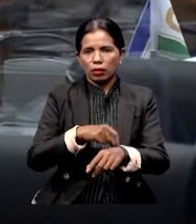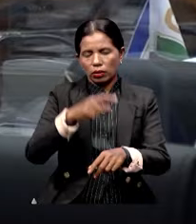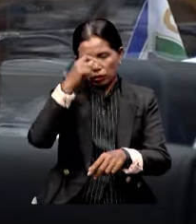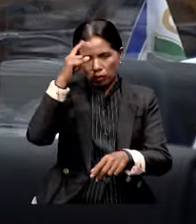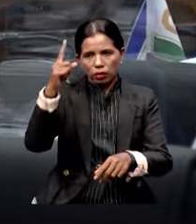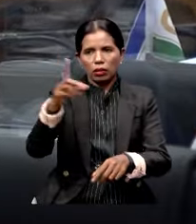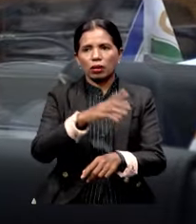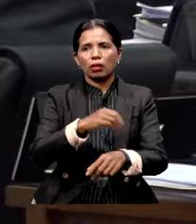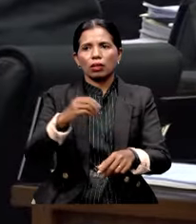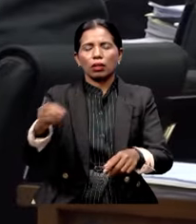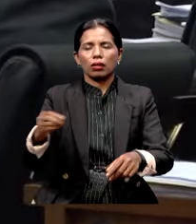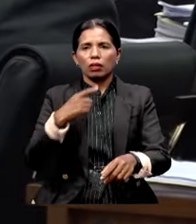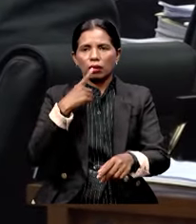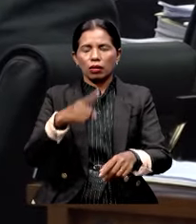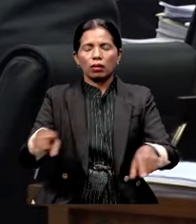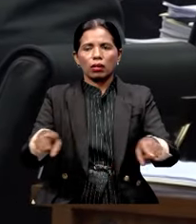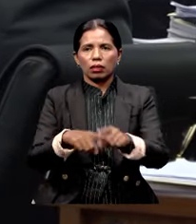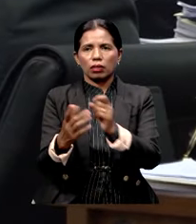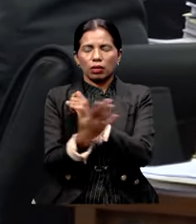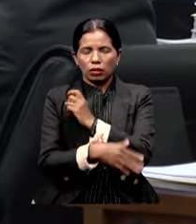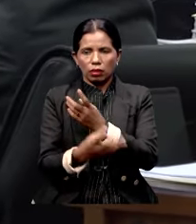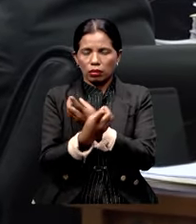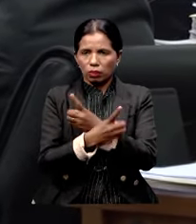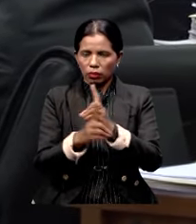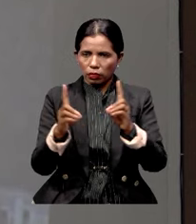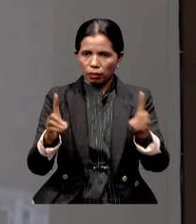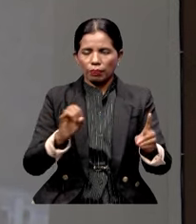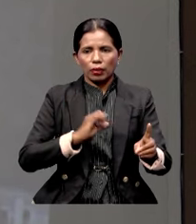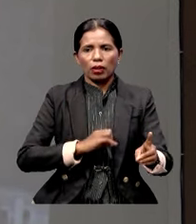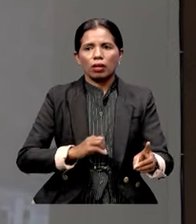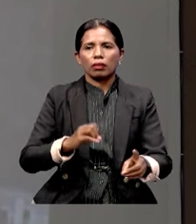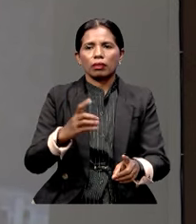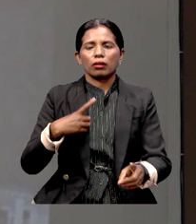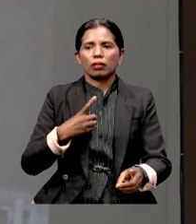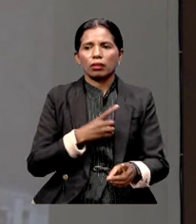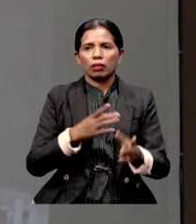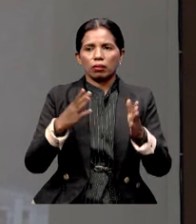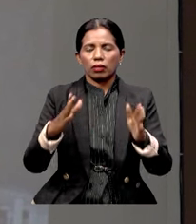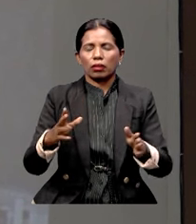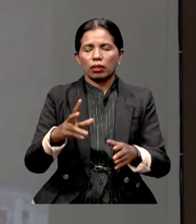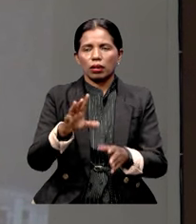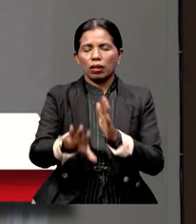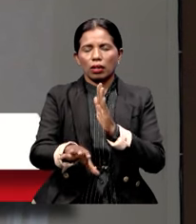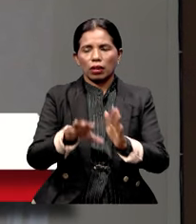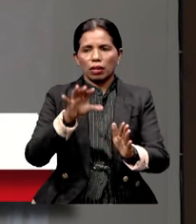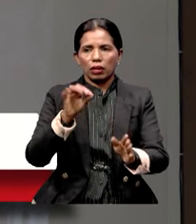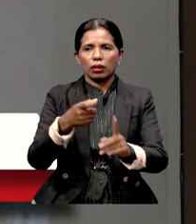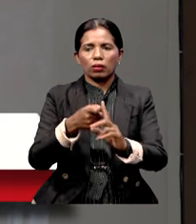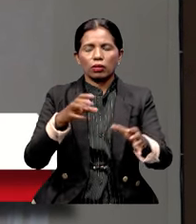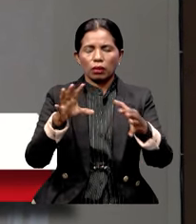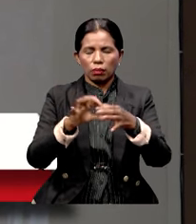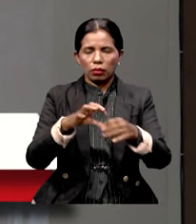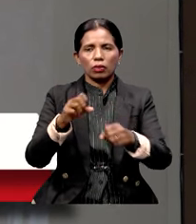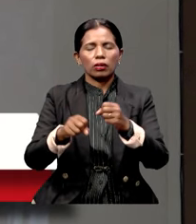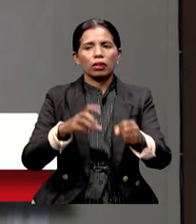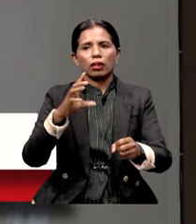quebra normalidade e princípio no da nação democrática. Halo deputado Natalino dos Santos retan insultos, os membros da sociedade civil